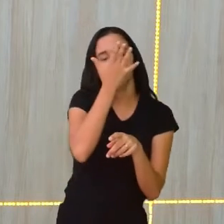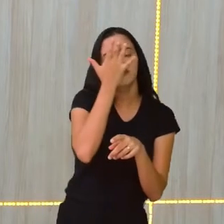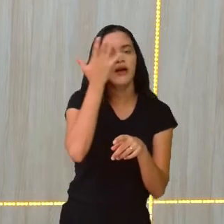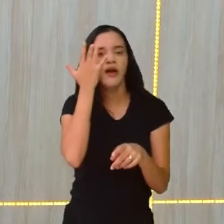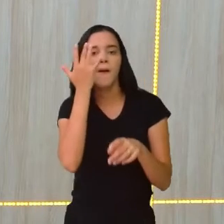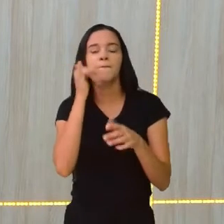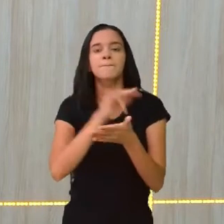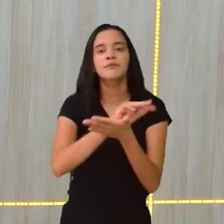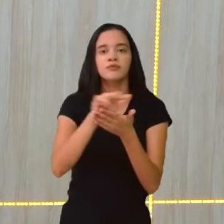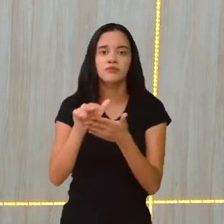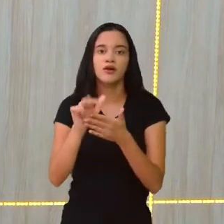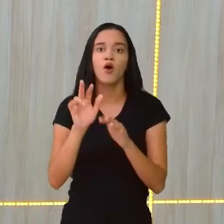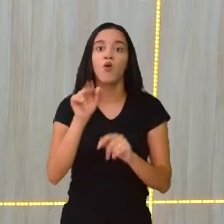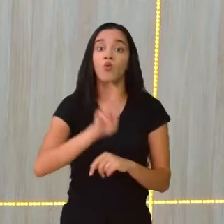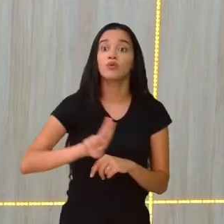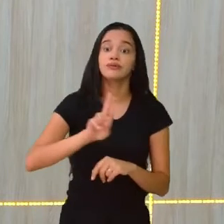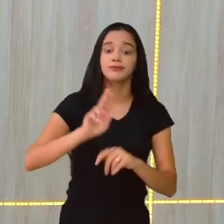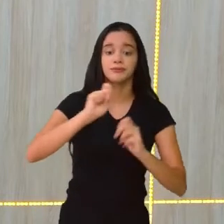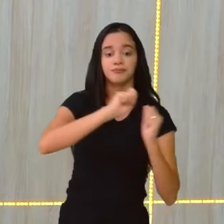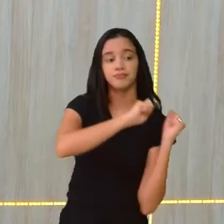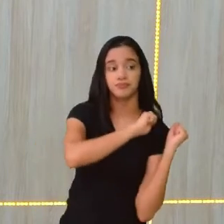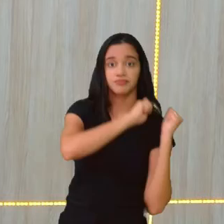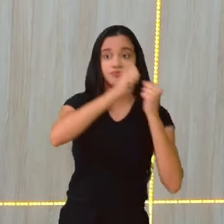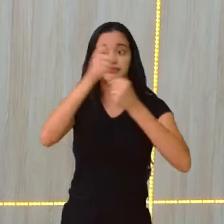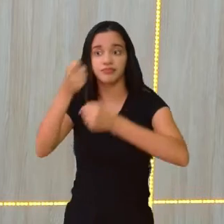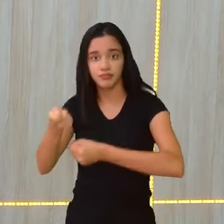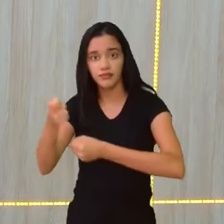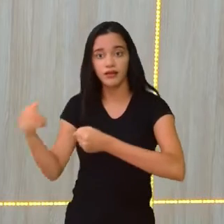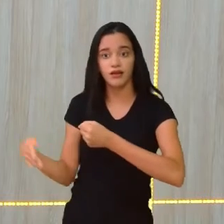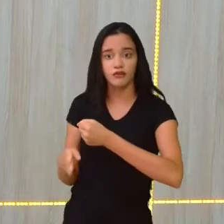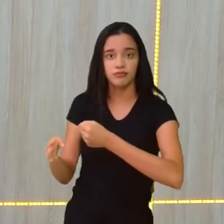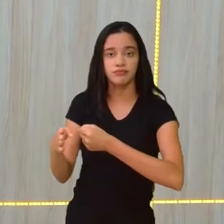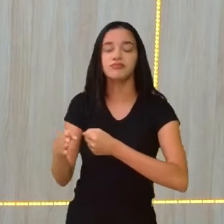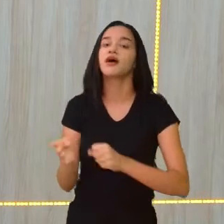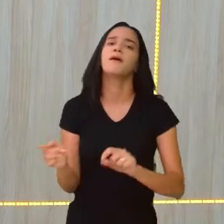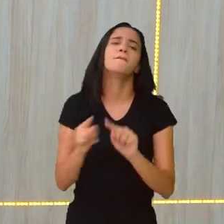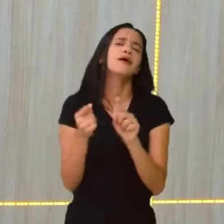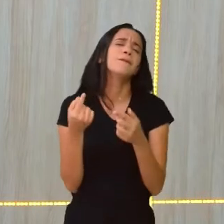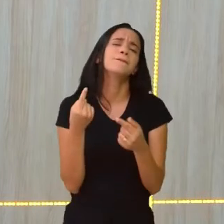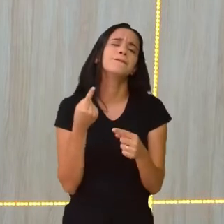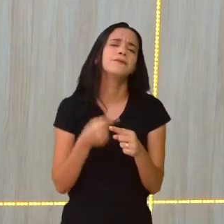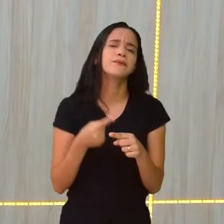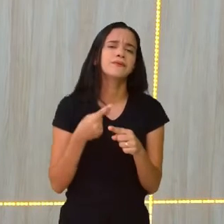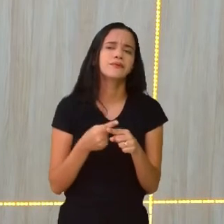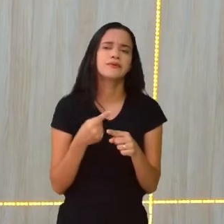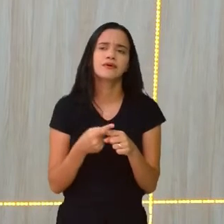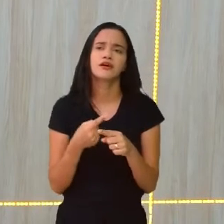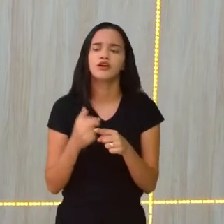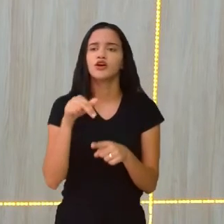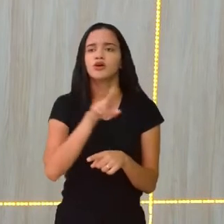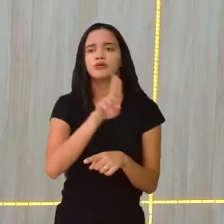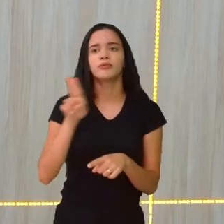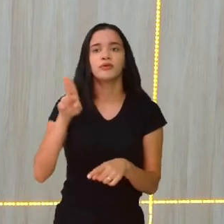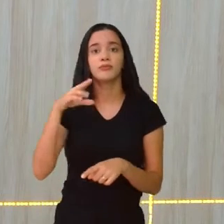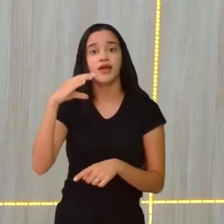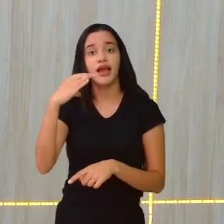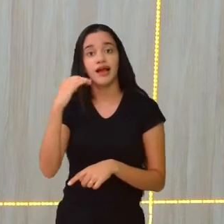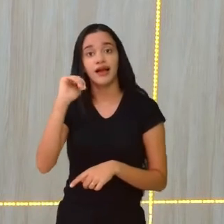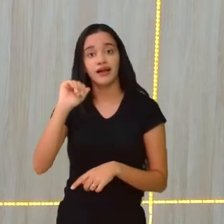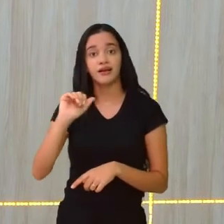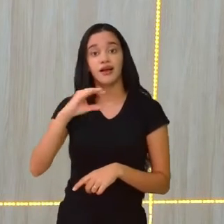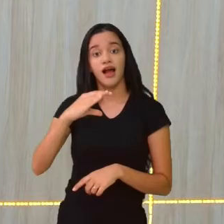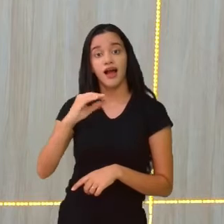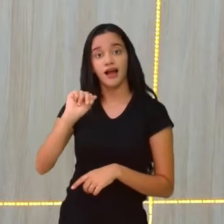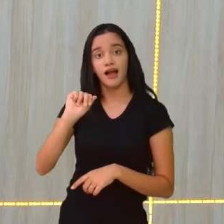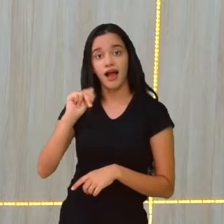também utilizam-se da pesca, não é, também nesses rios. Mas por que, gente, o nome Capibaribe, a